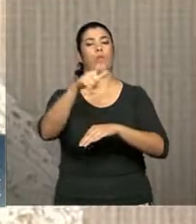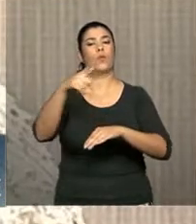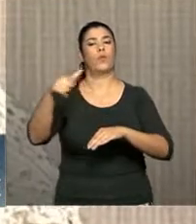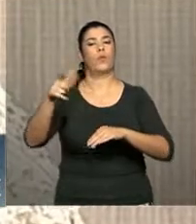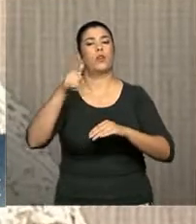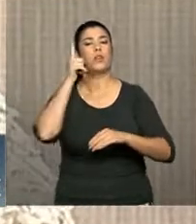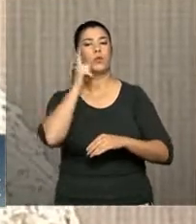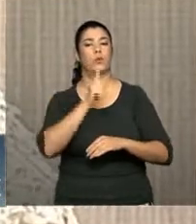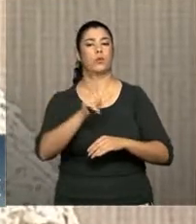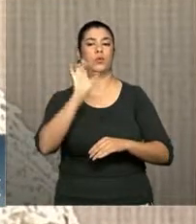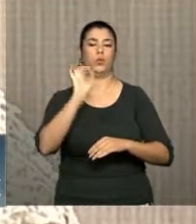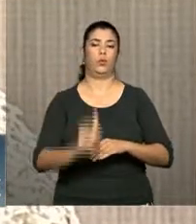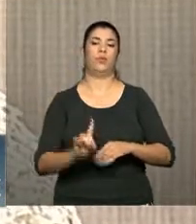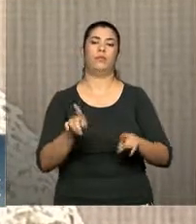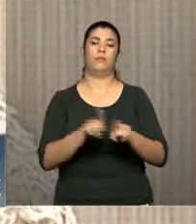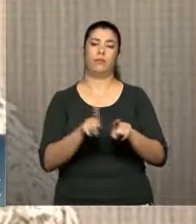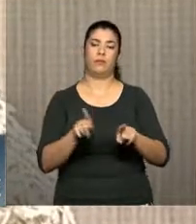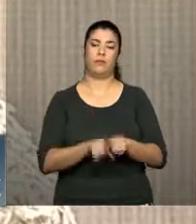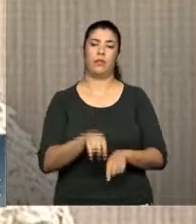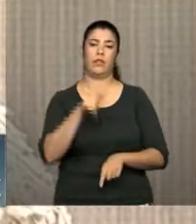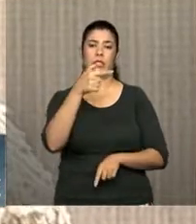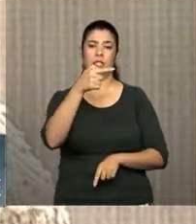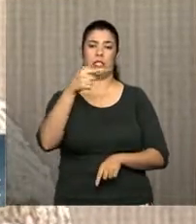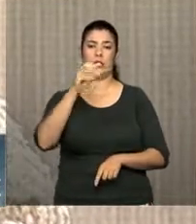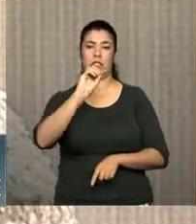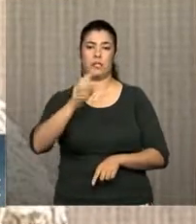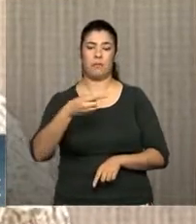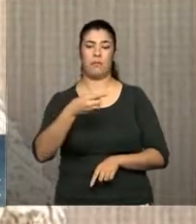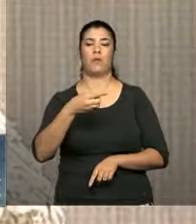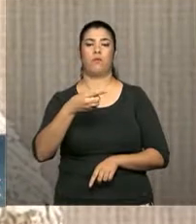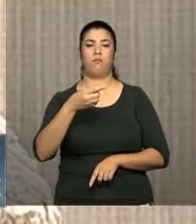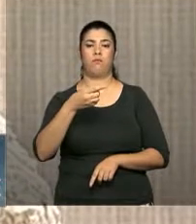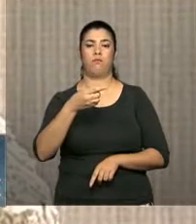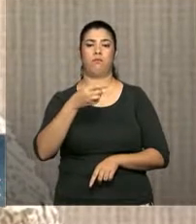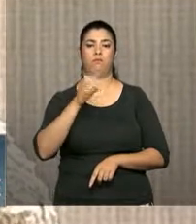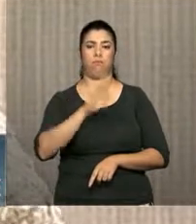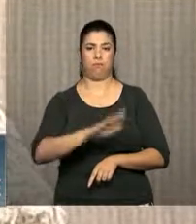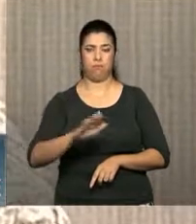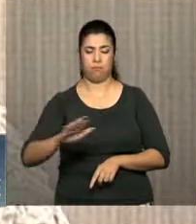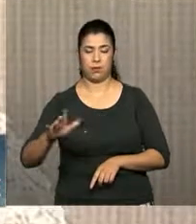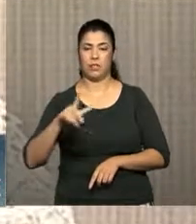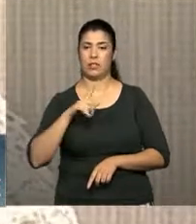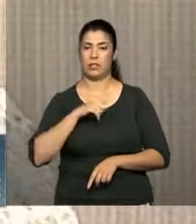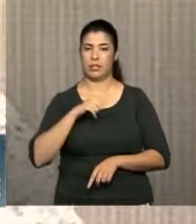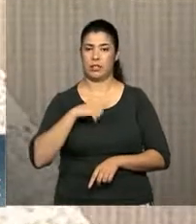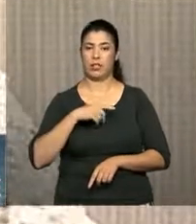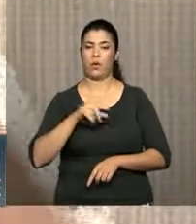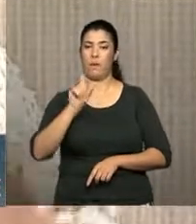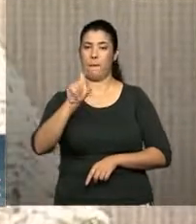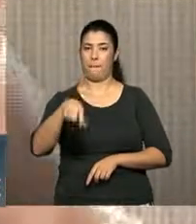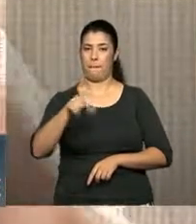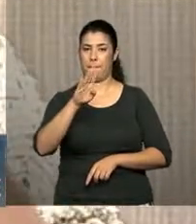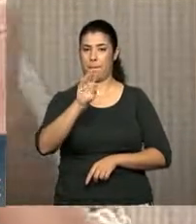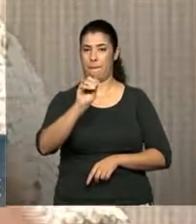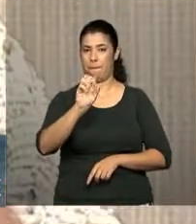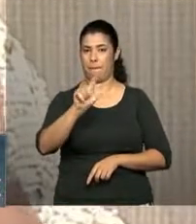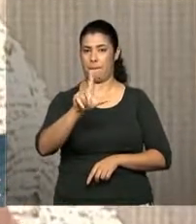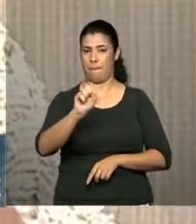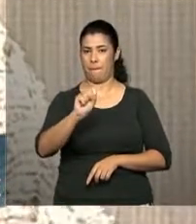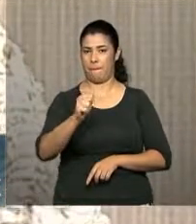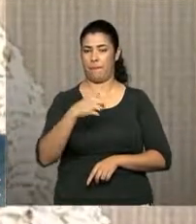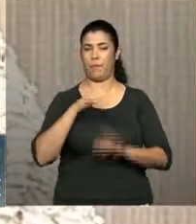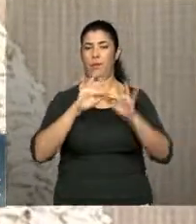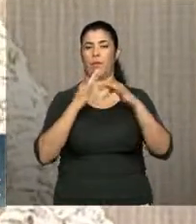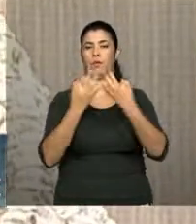temos 700 mil crianças do bolsa família em creches elas eram as crianças são as crianças que ainda têm